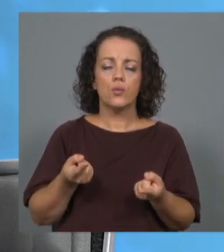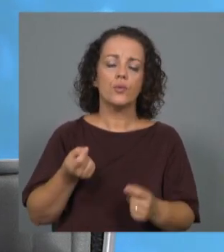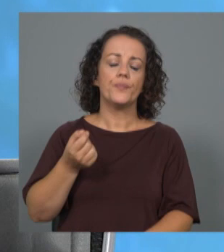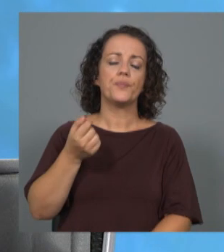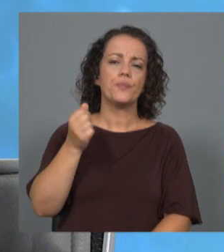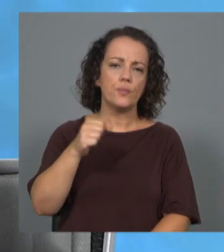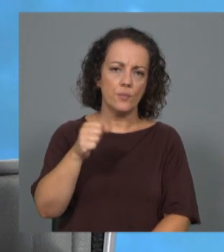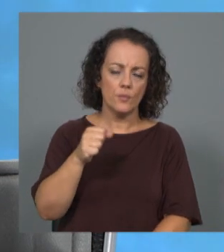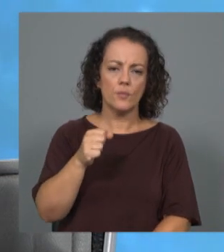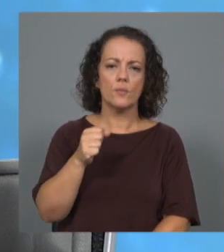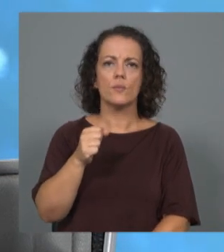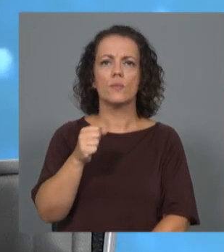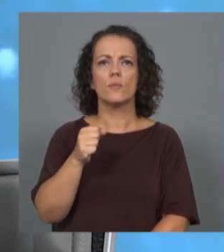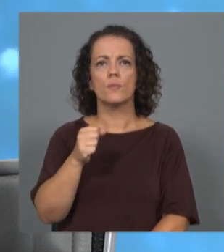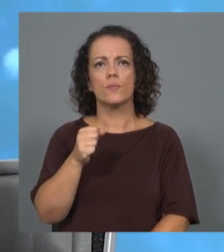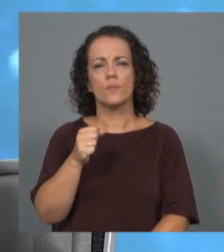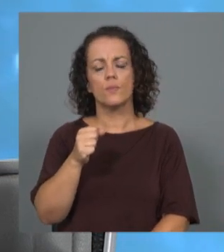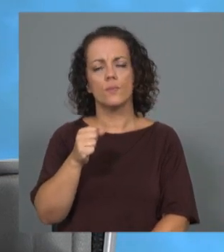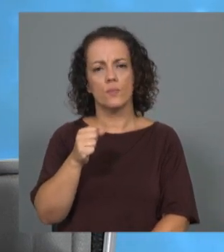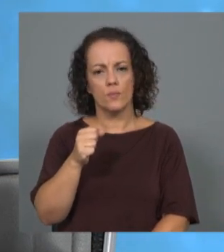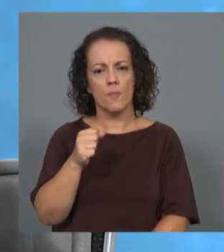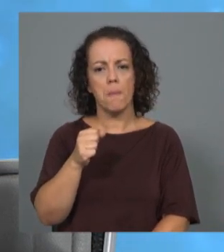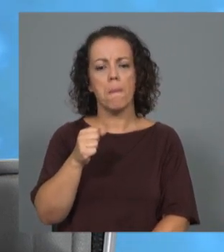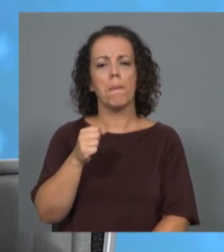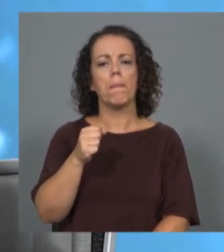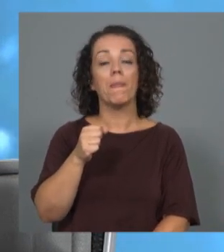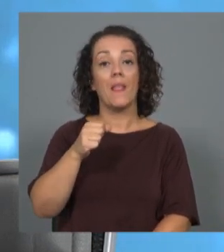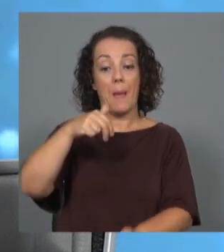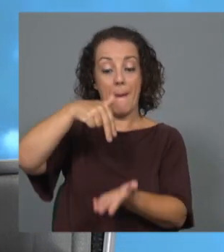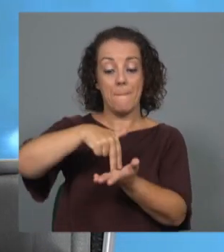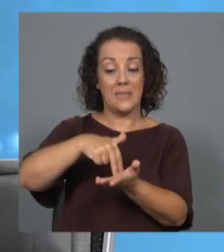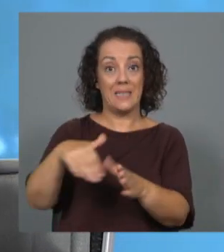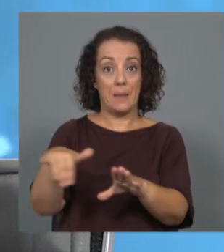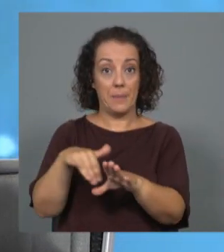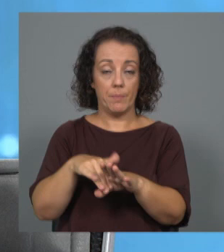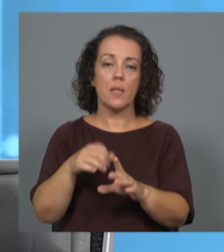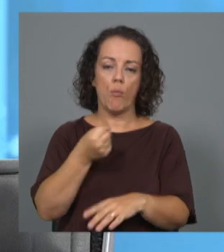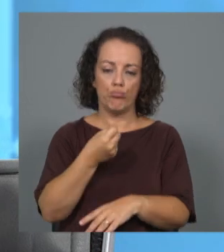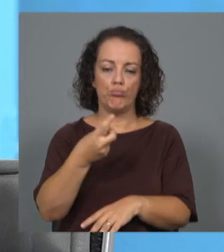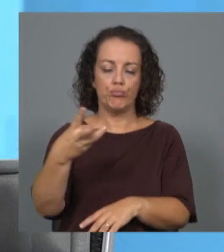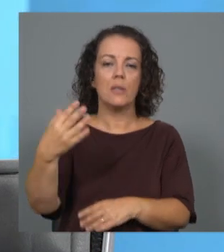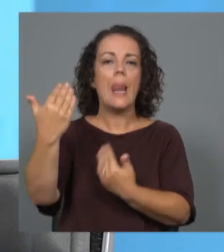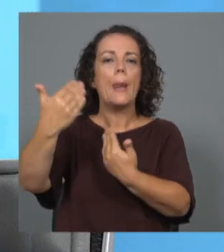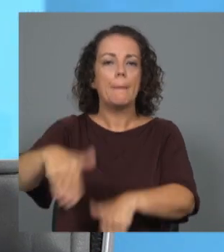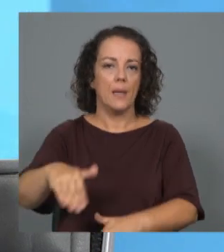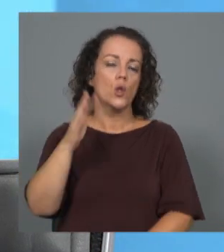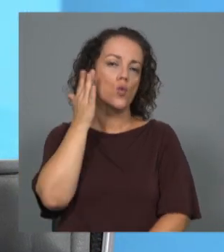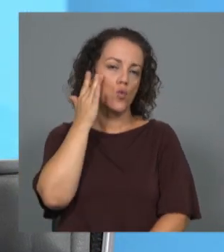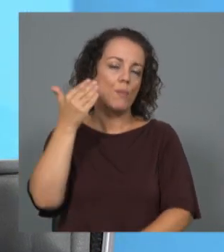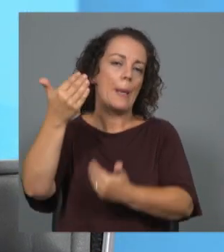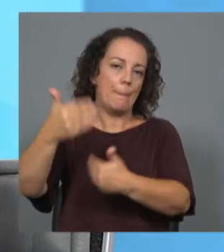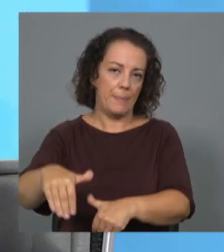naturalmente, para a participação presencial há um número limitado, é o número